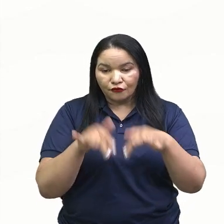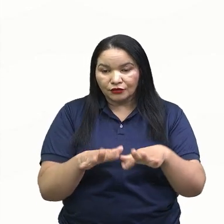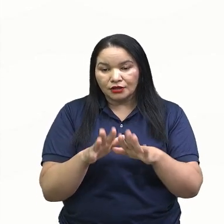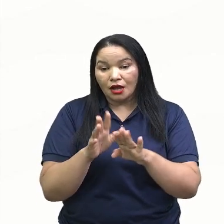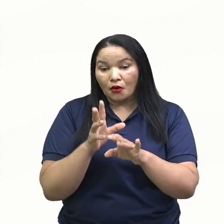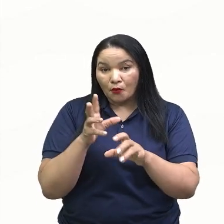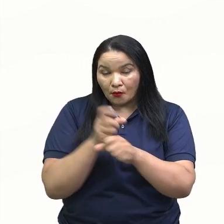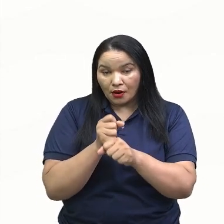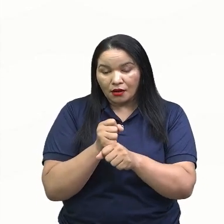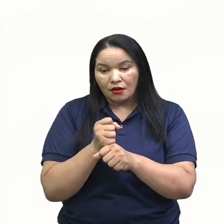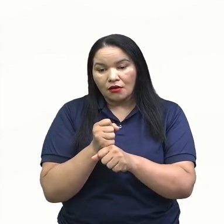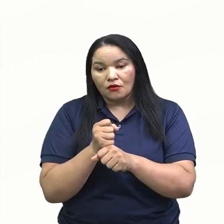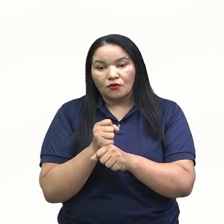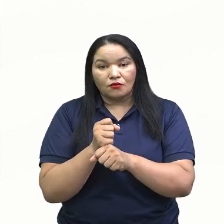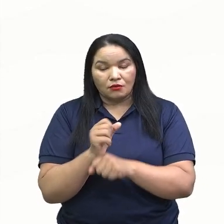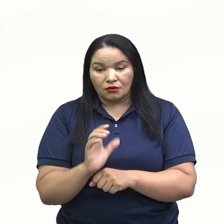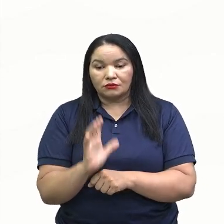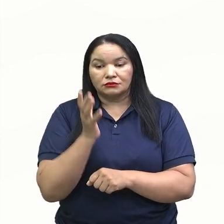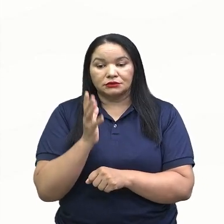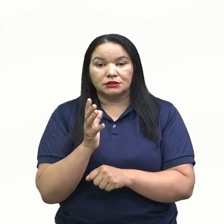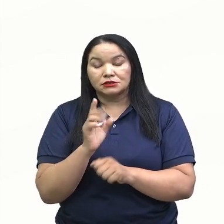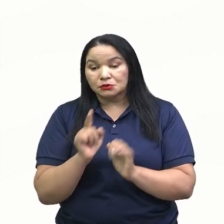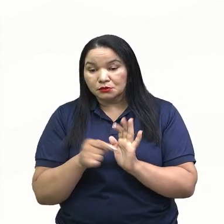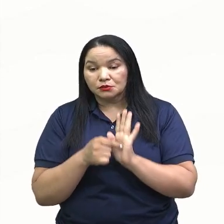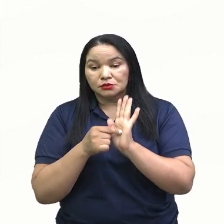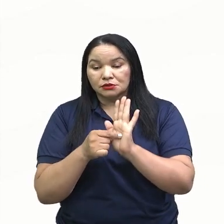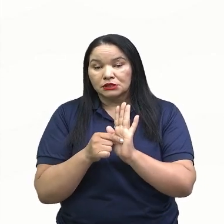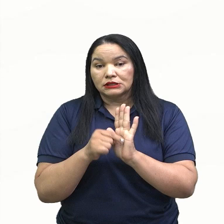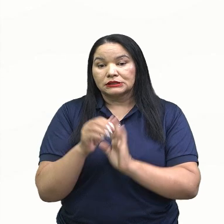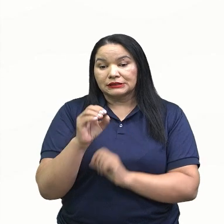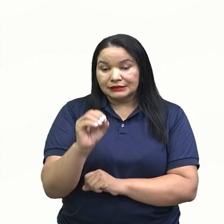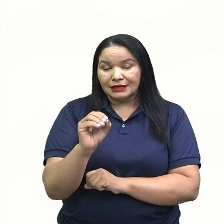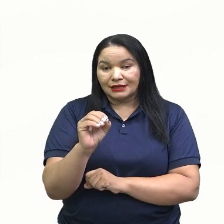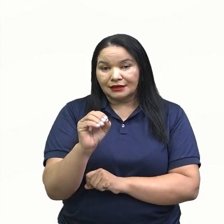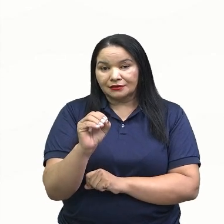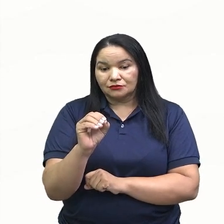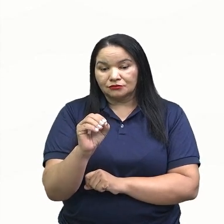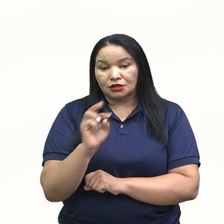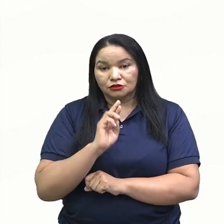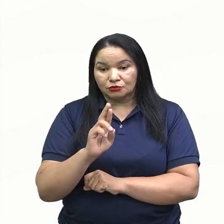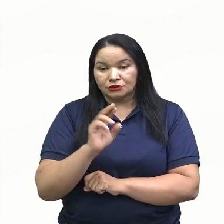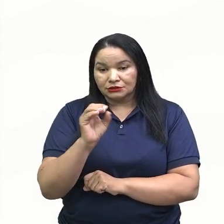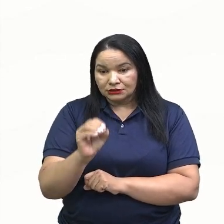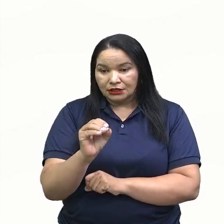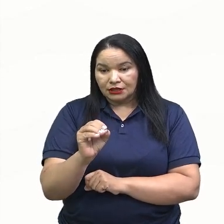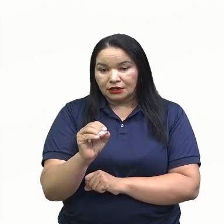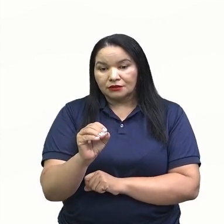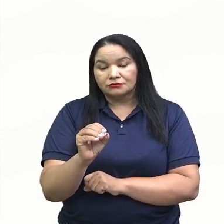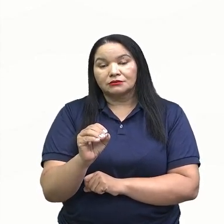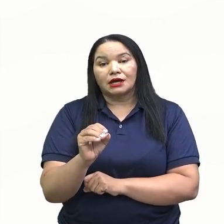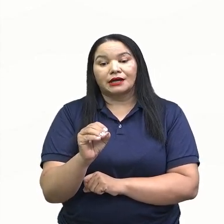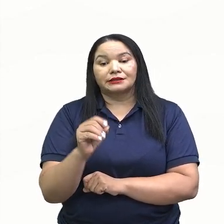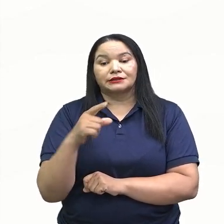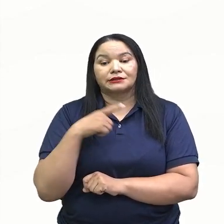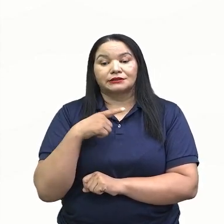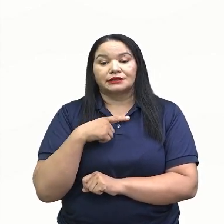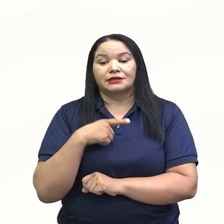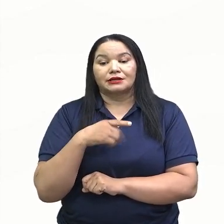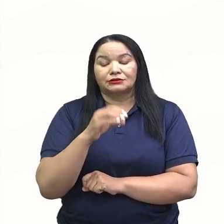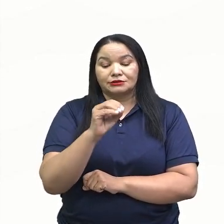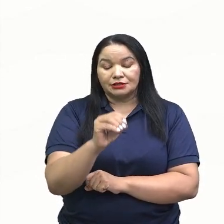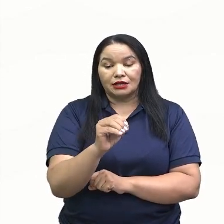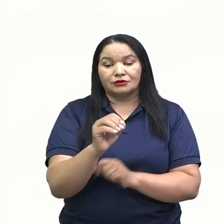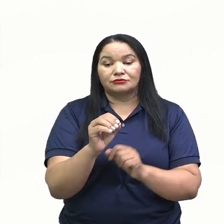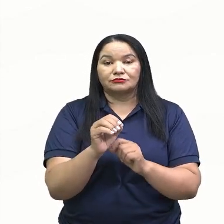cálculo, de repente aqui, aparecer zero no resultado, nós vamos estar diante do zero da